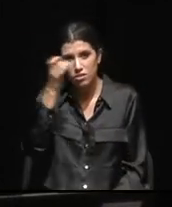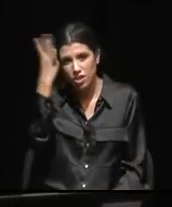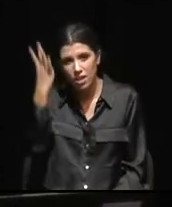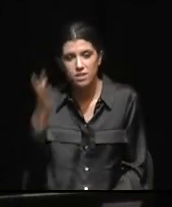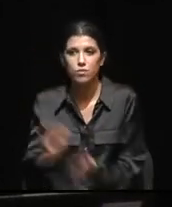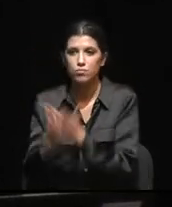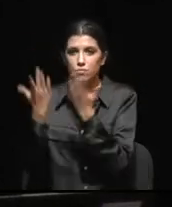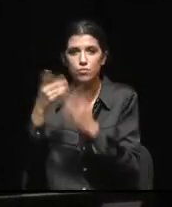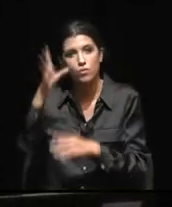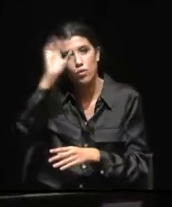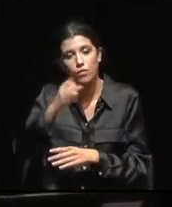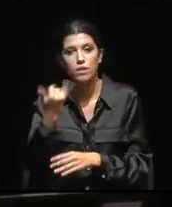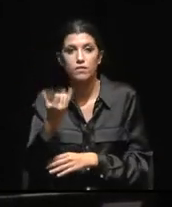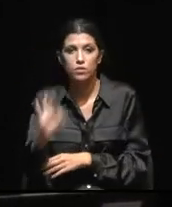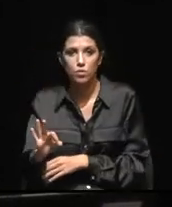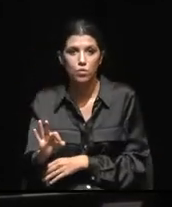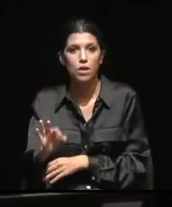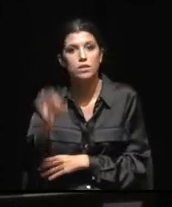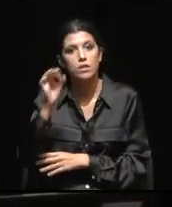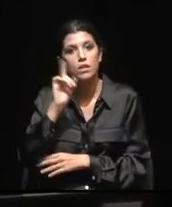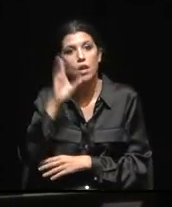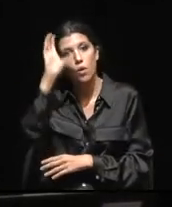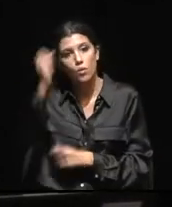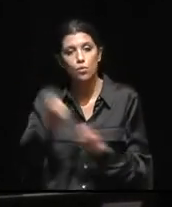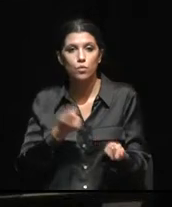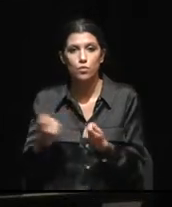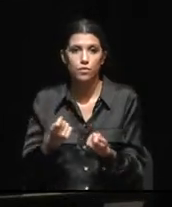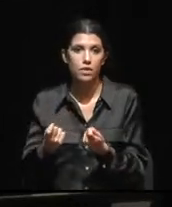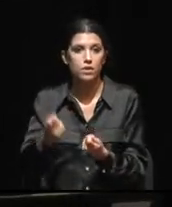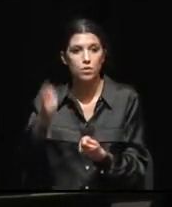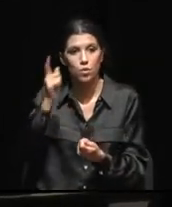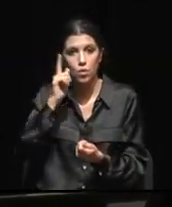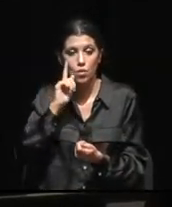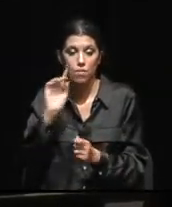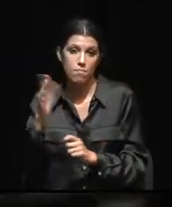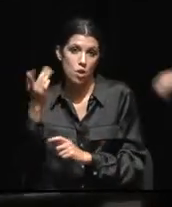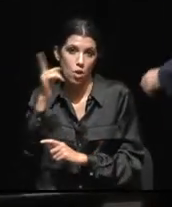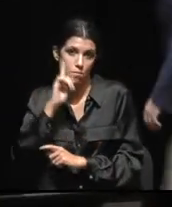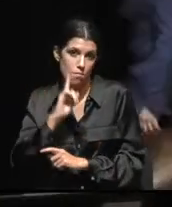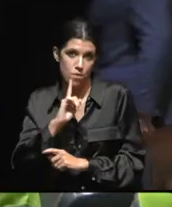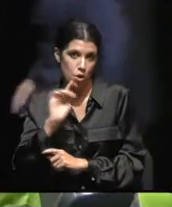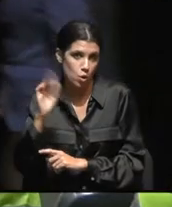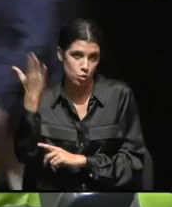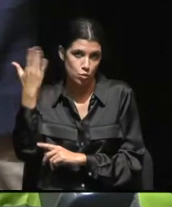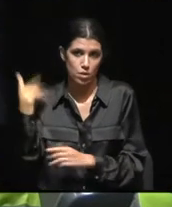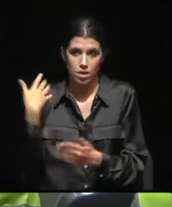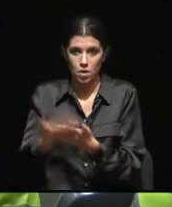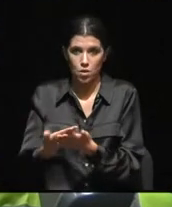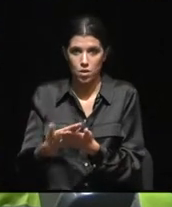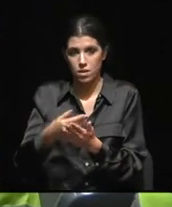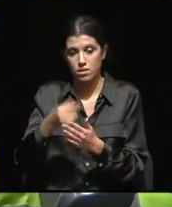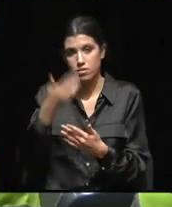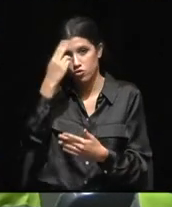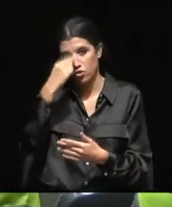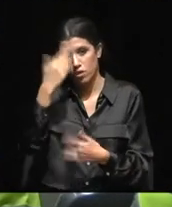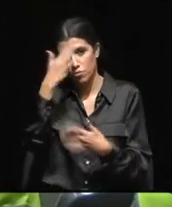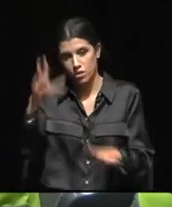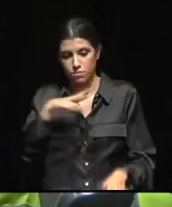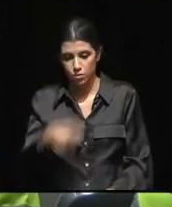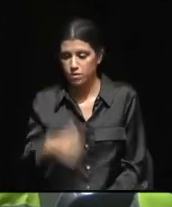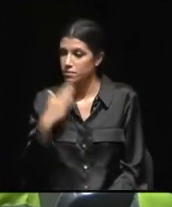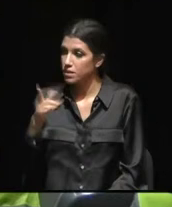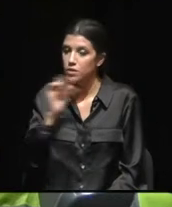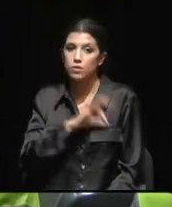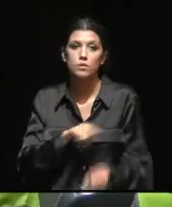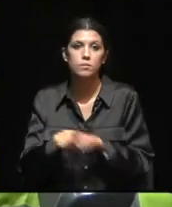governo 14º que é o governo com mais mulheres da história da Democracia portuguesa é só isso obrigada senhor Deputado é já